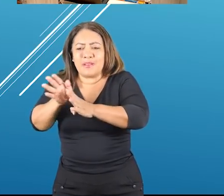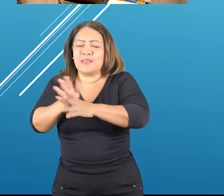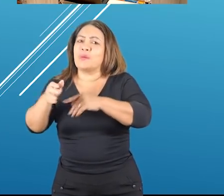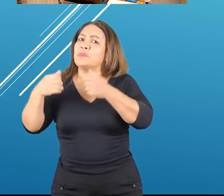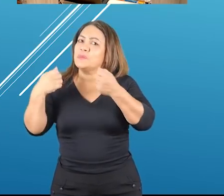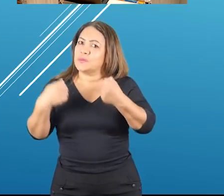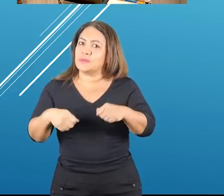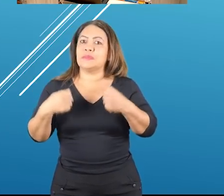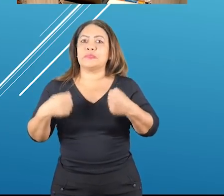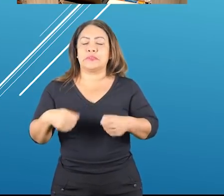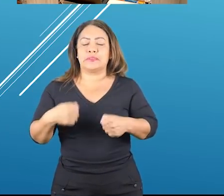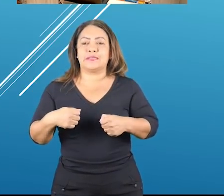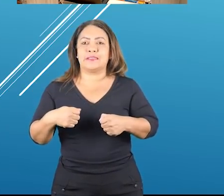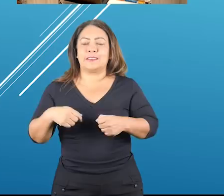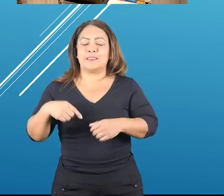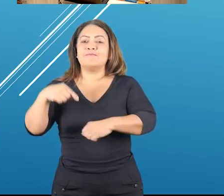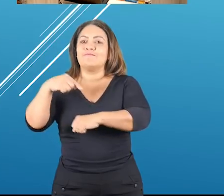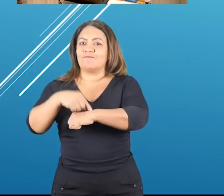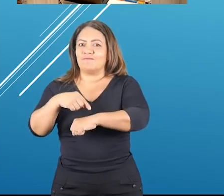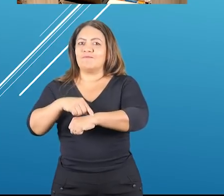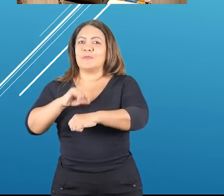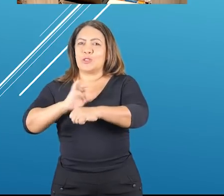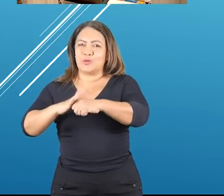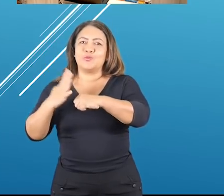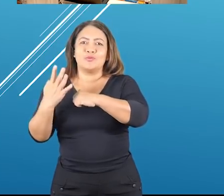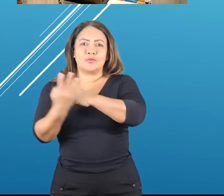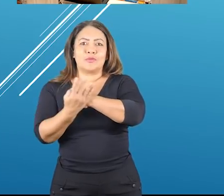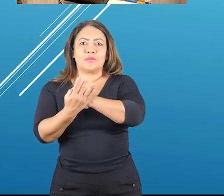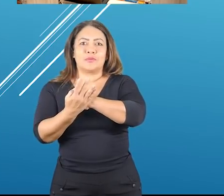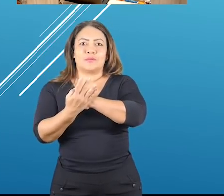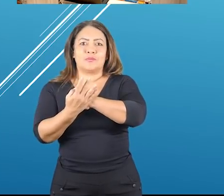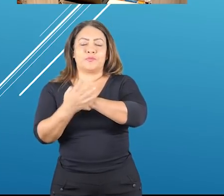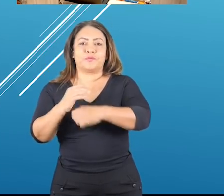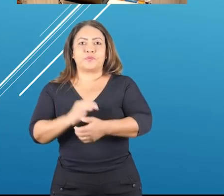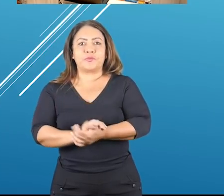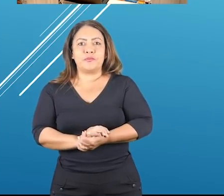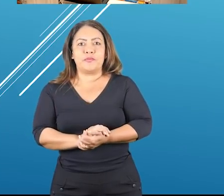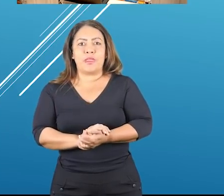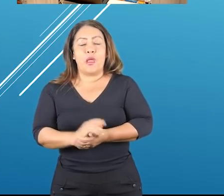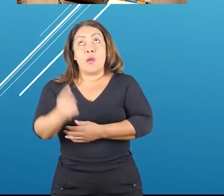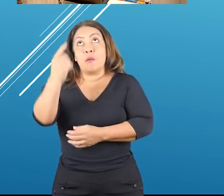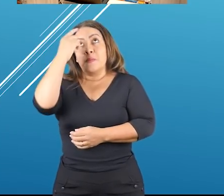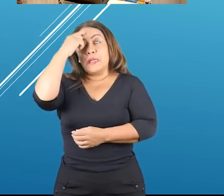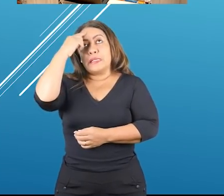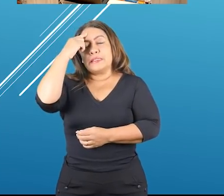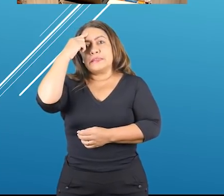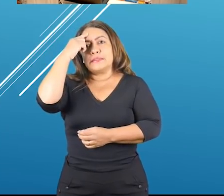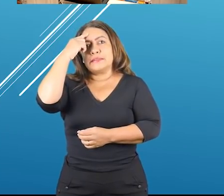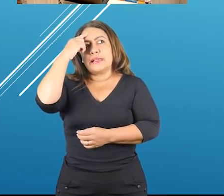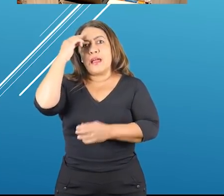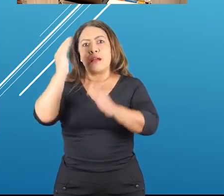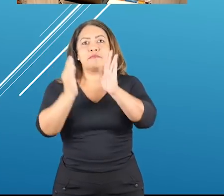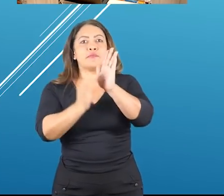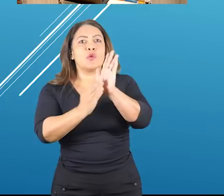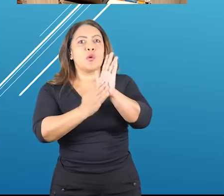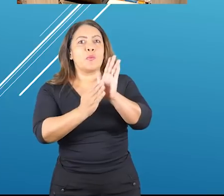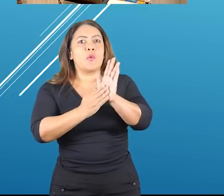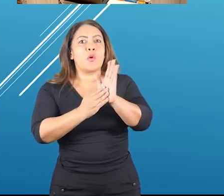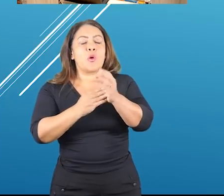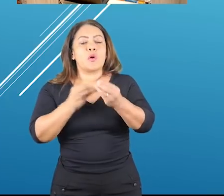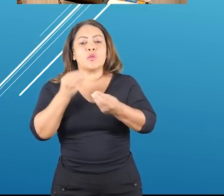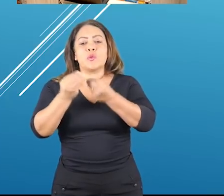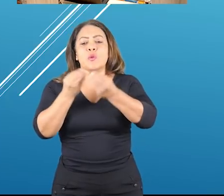necessária para esse momento. Pensar, então, em propostas de atividades nesse